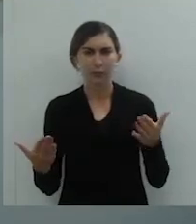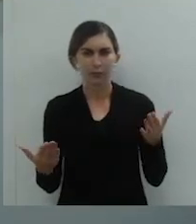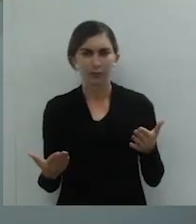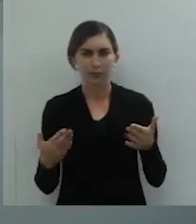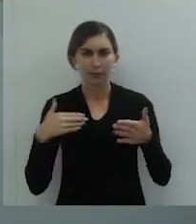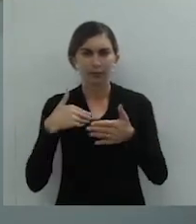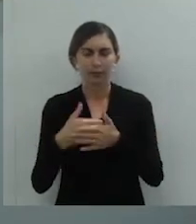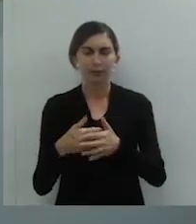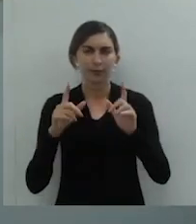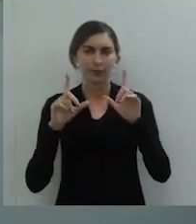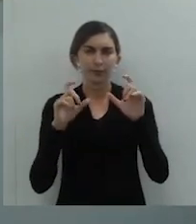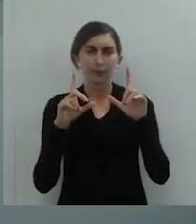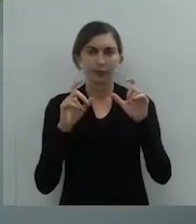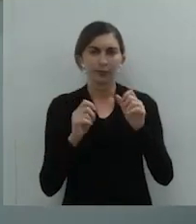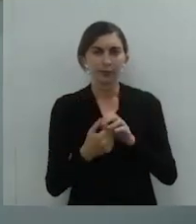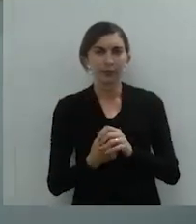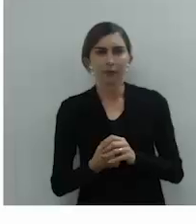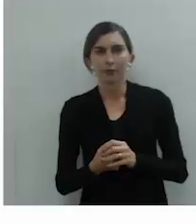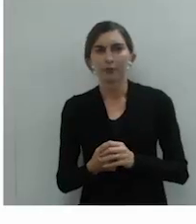a próxima imagem.